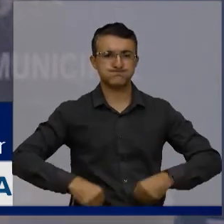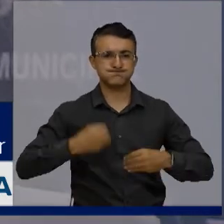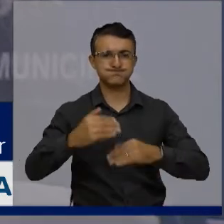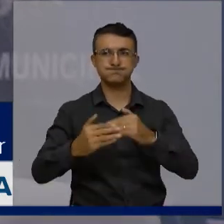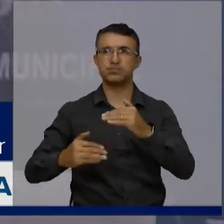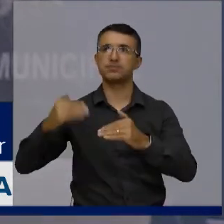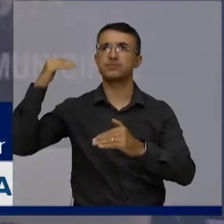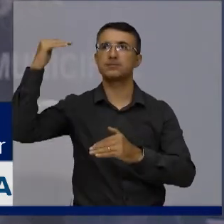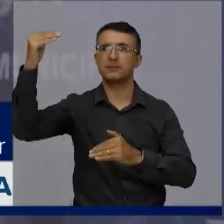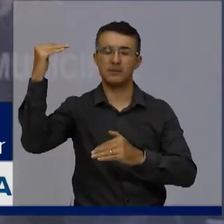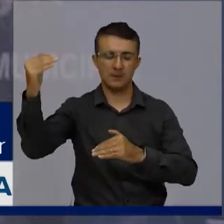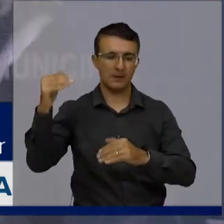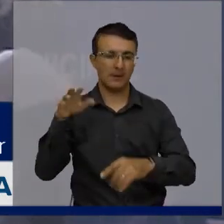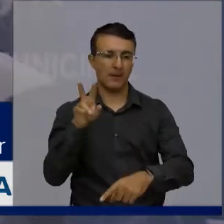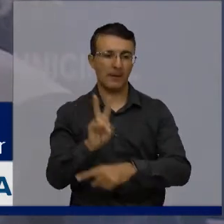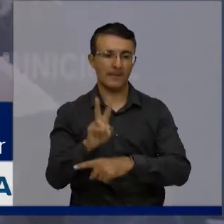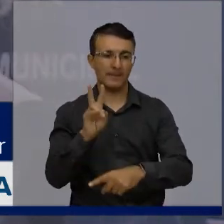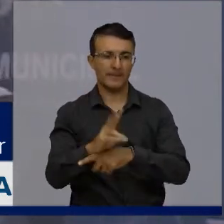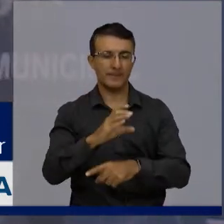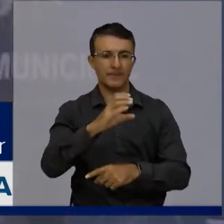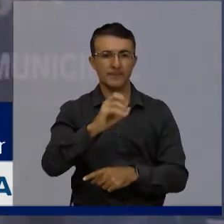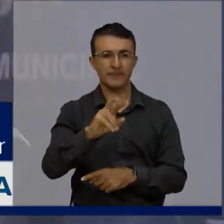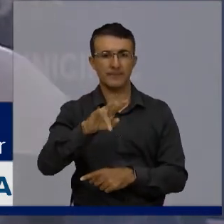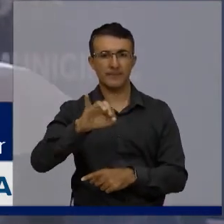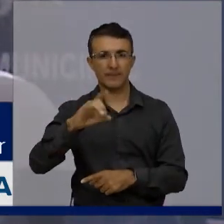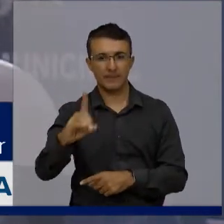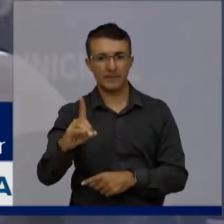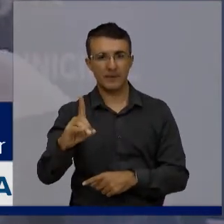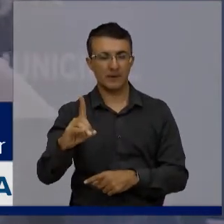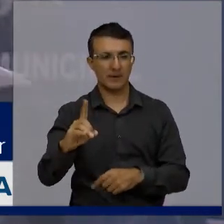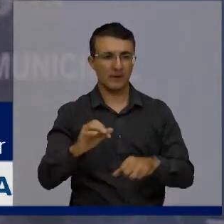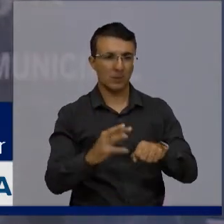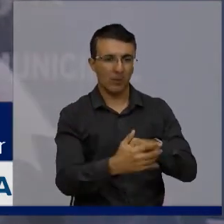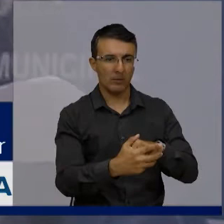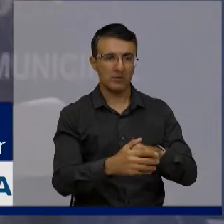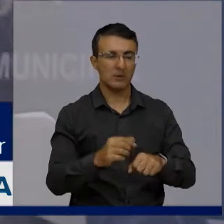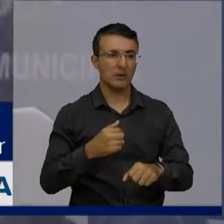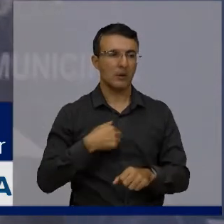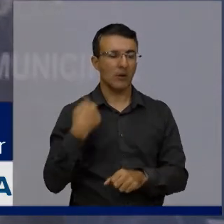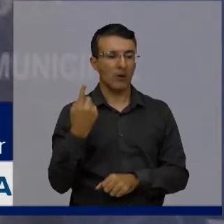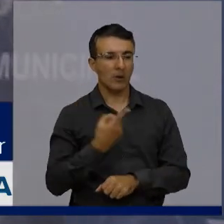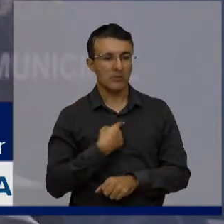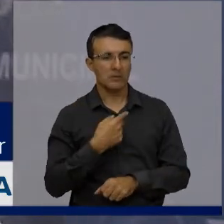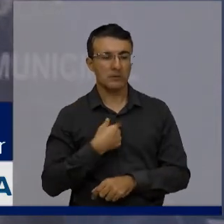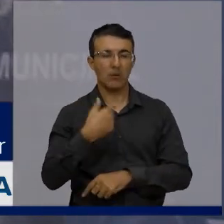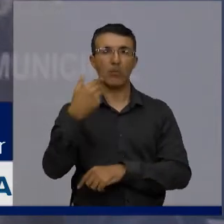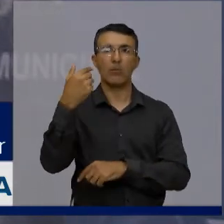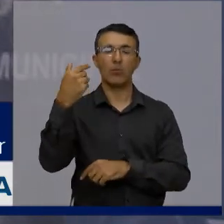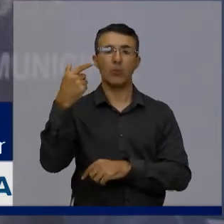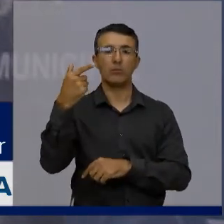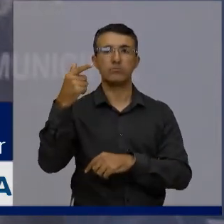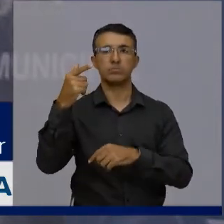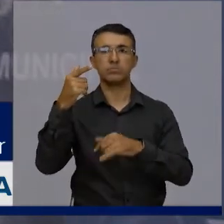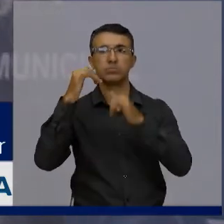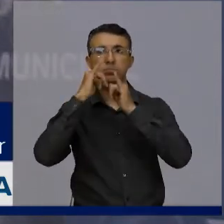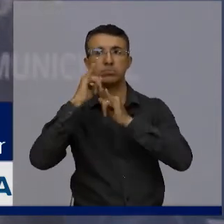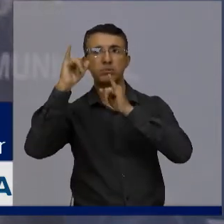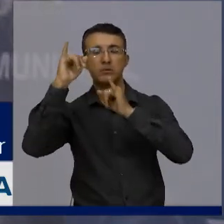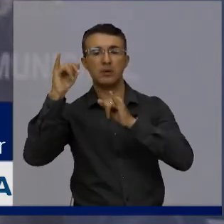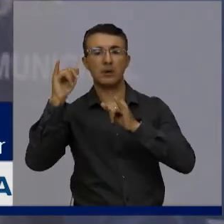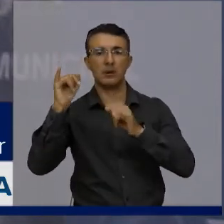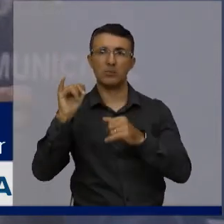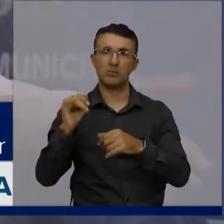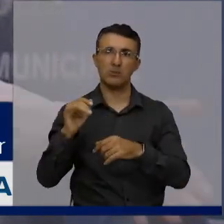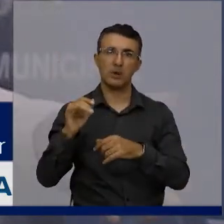eu falei aqui do início, a gente levanta uma bandeira no assunto em nível nacional para que a gente possa alertar todo cidadão, mas também a gente faz a